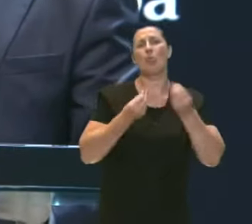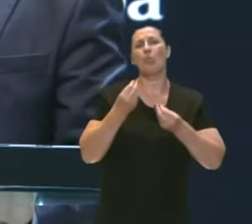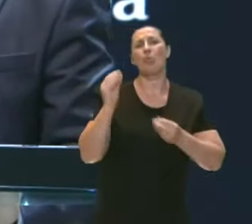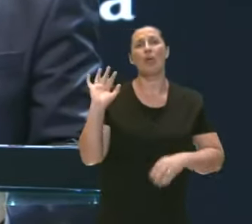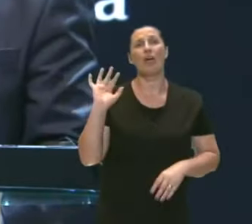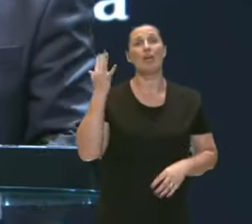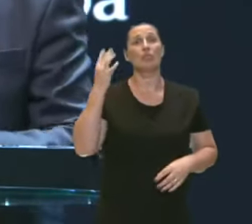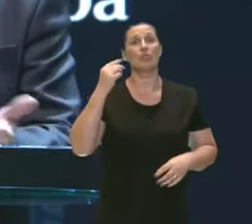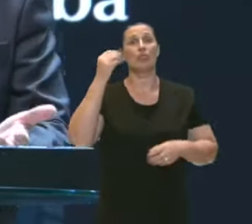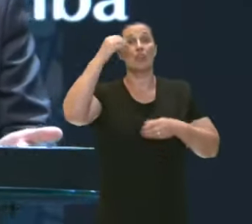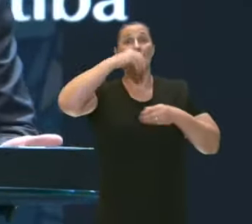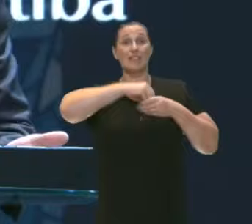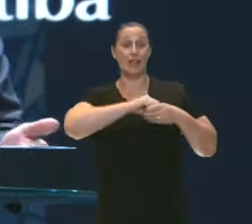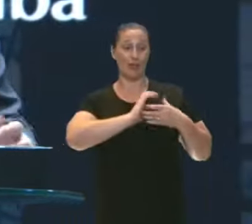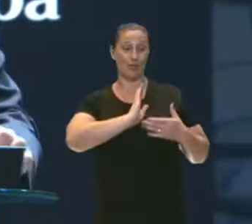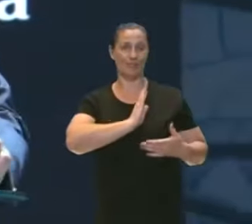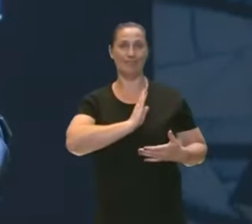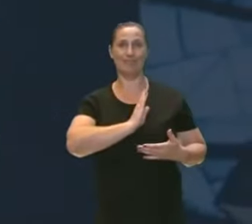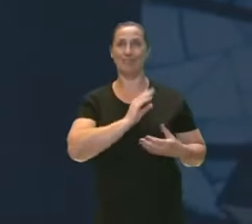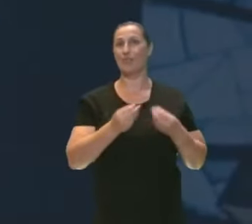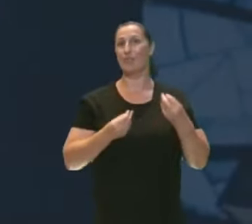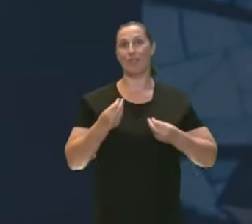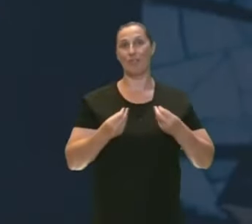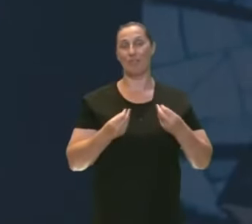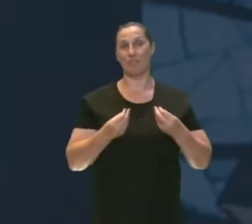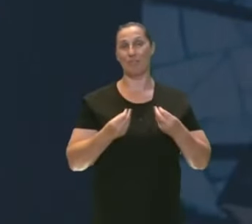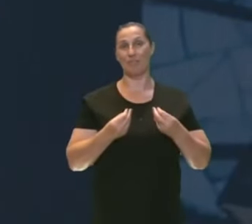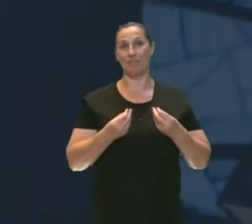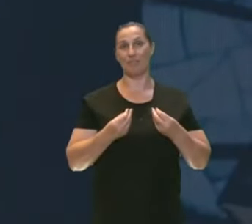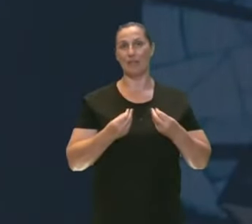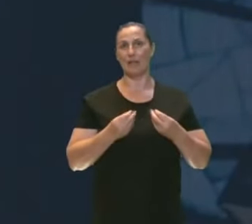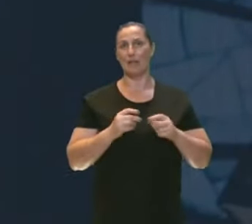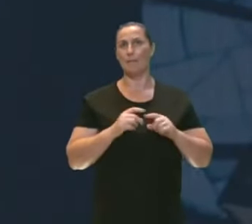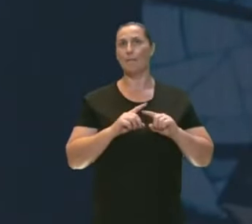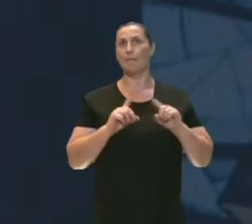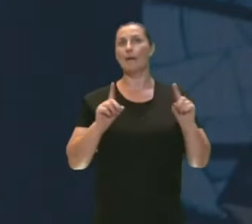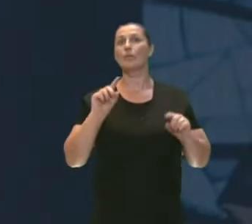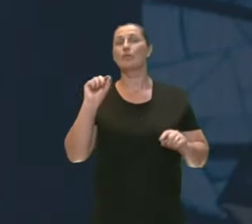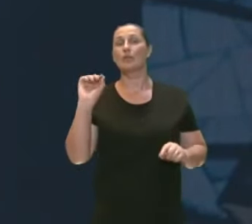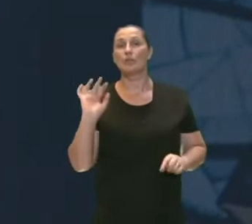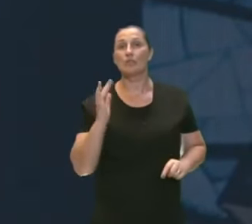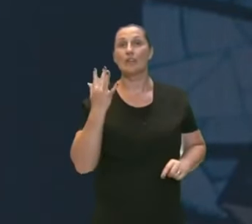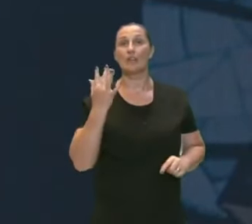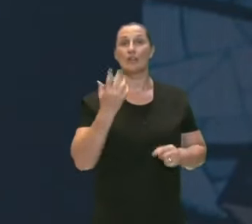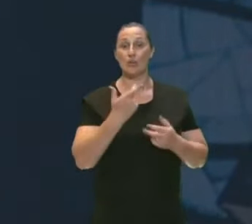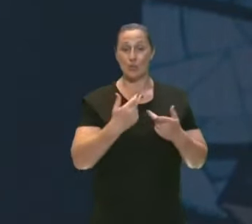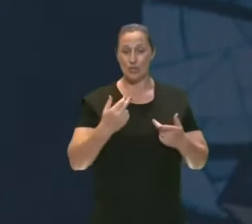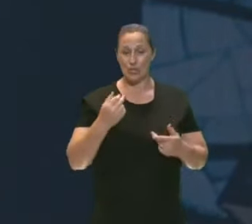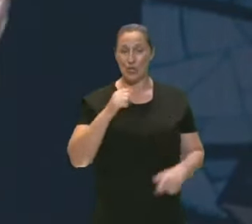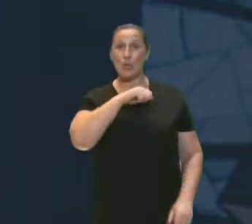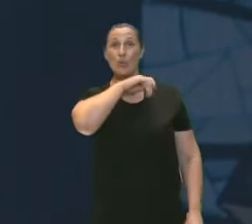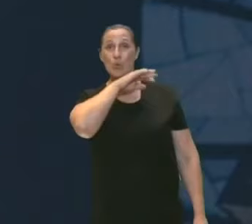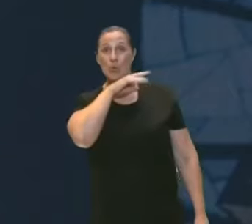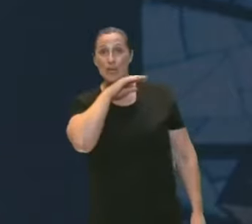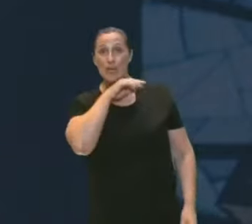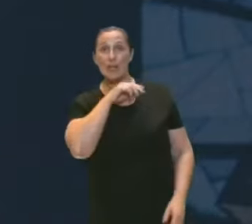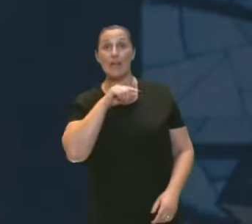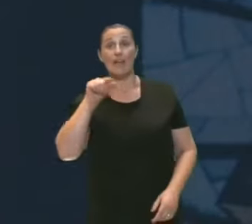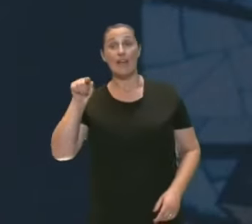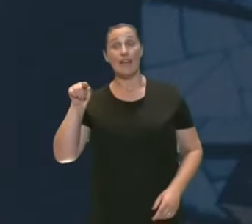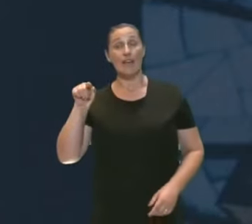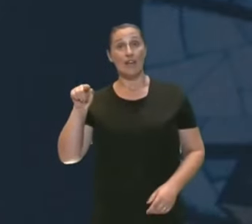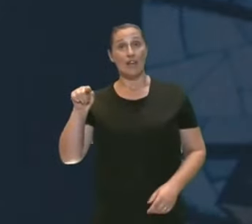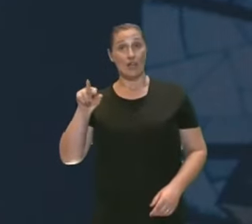nós. E aí o que acontece é uma coisa muito ruim, porque eles começam a pensar numa estratégia para